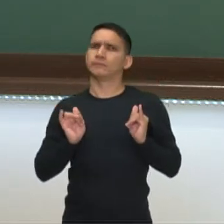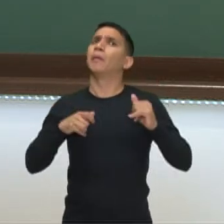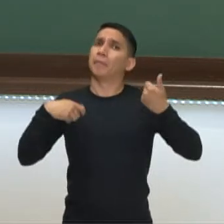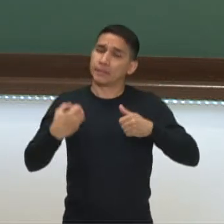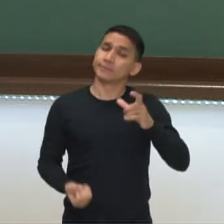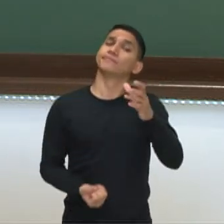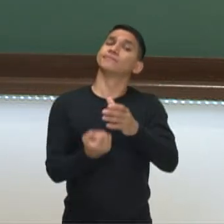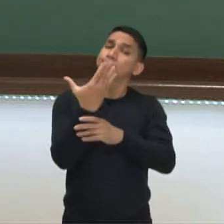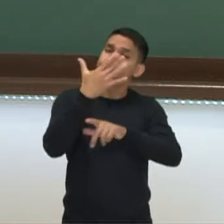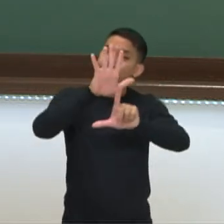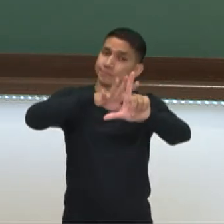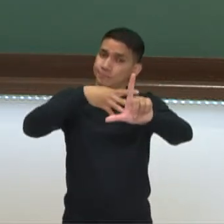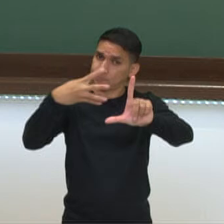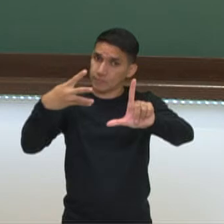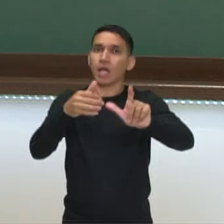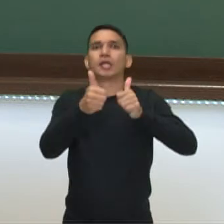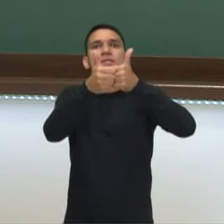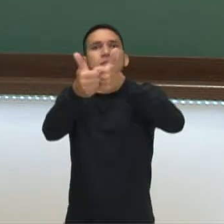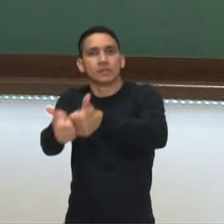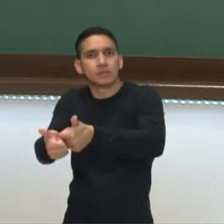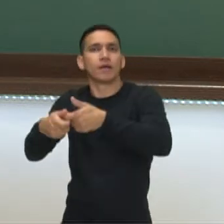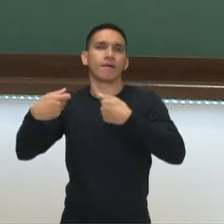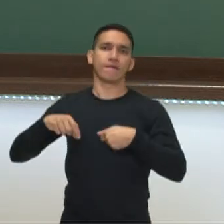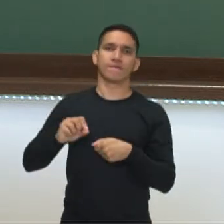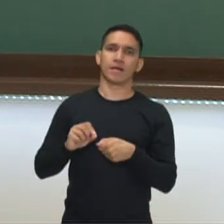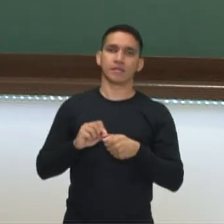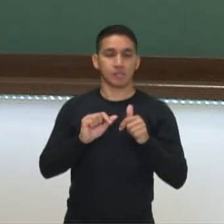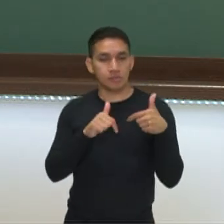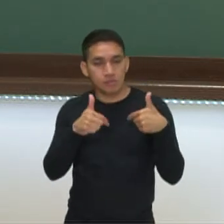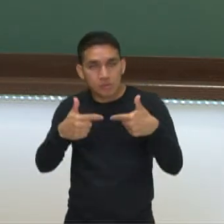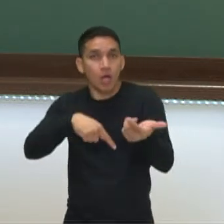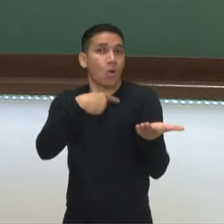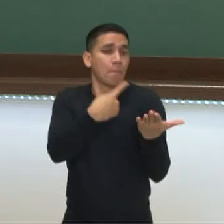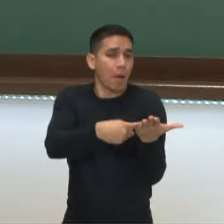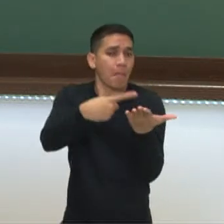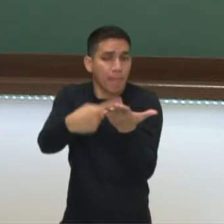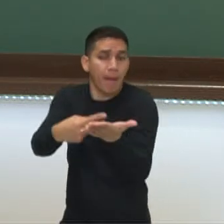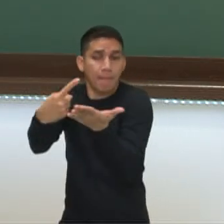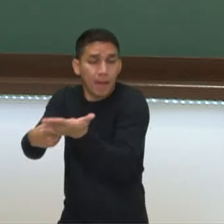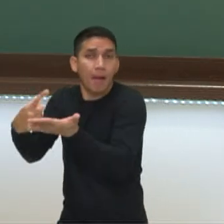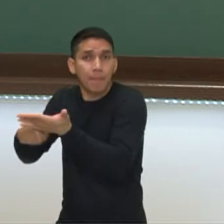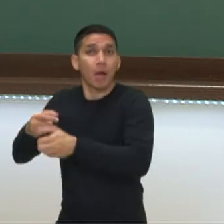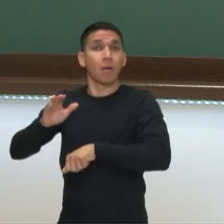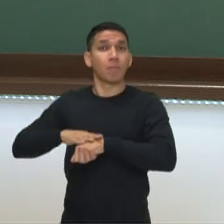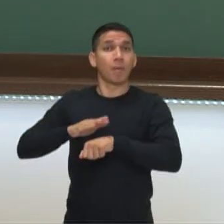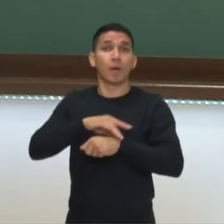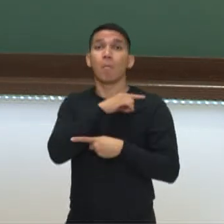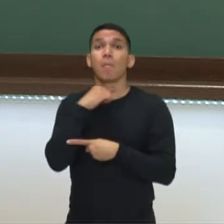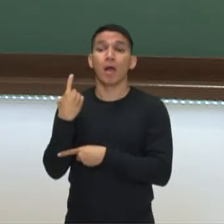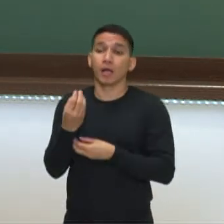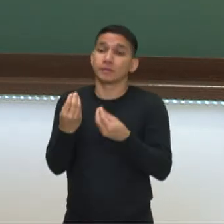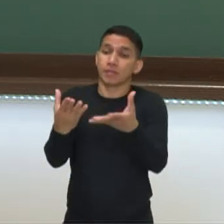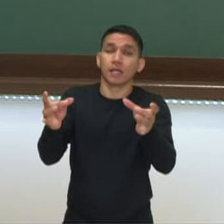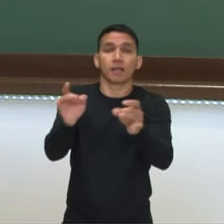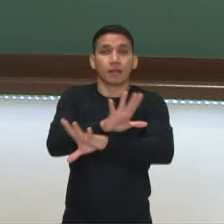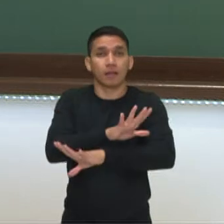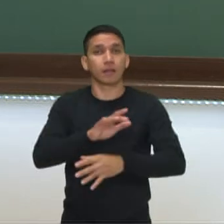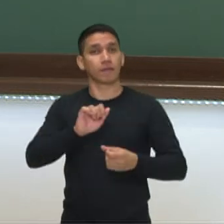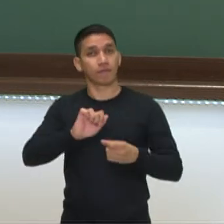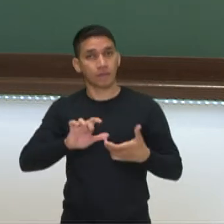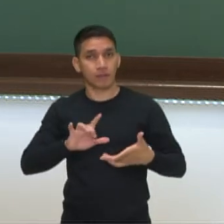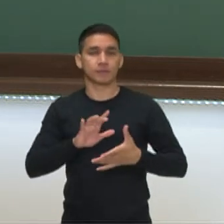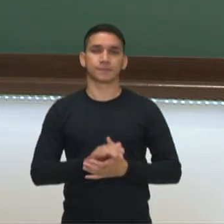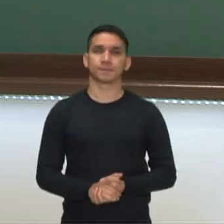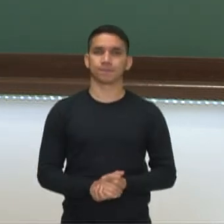cronograma. Então a gente precisa ter a disciplina com as nossas tarefas, com os nossos horários, com a entrega das nossas atividades.